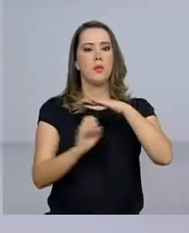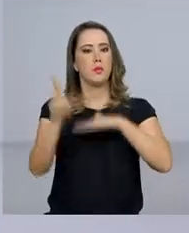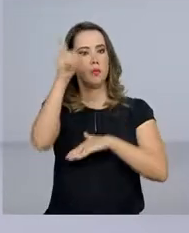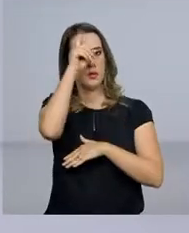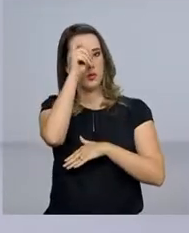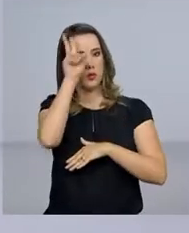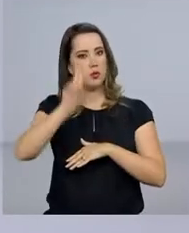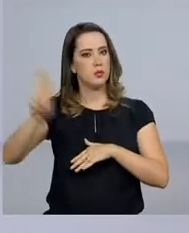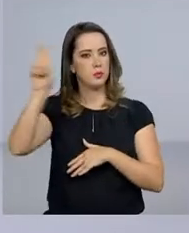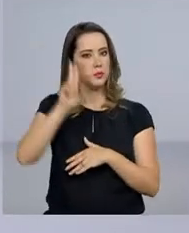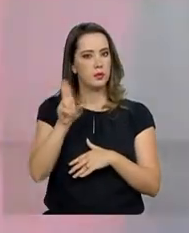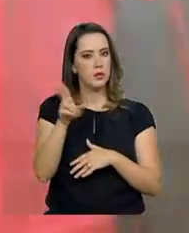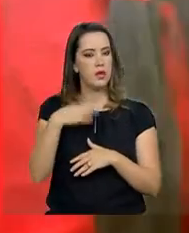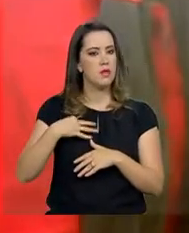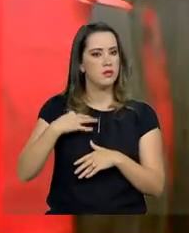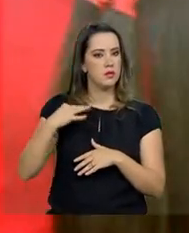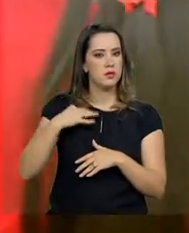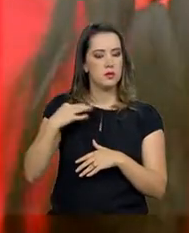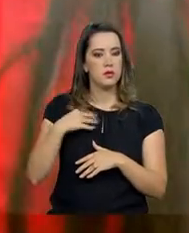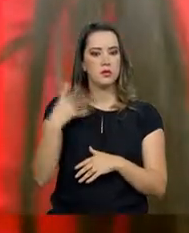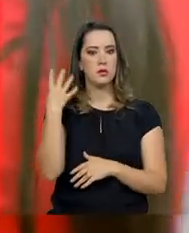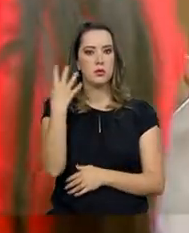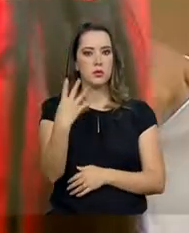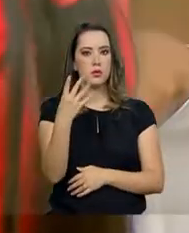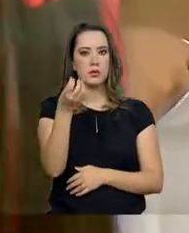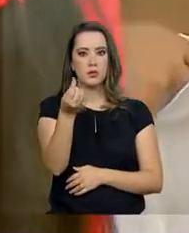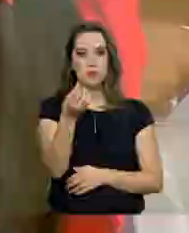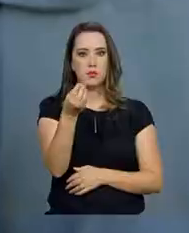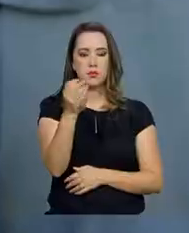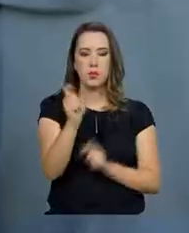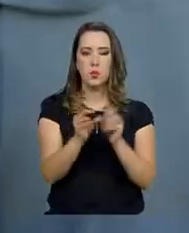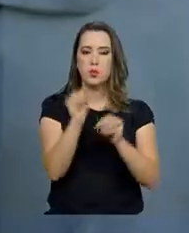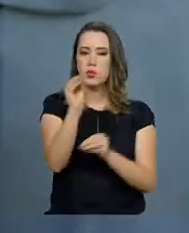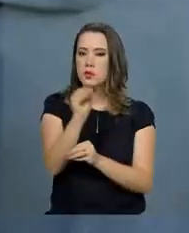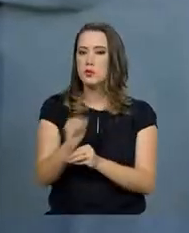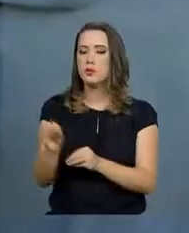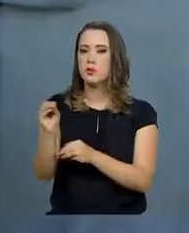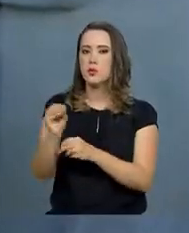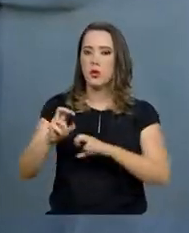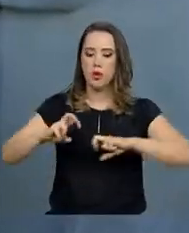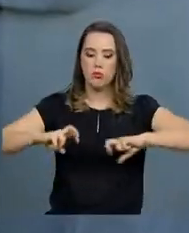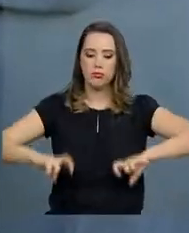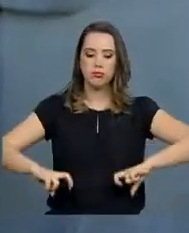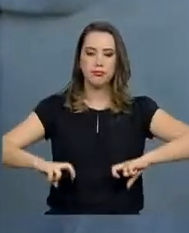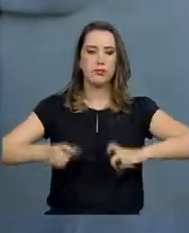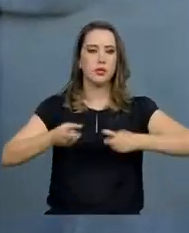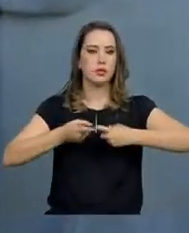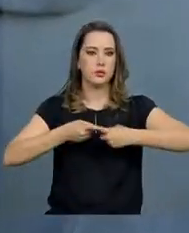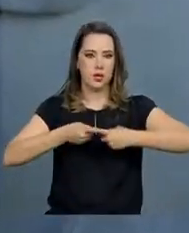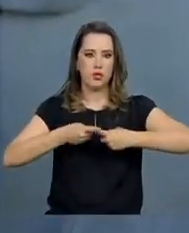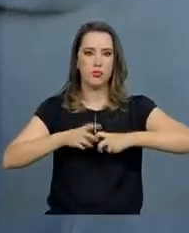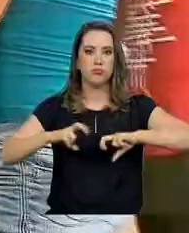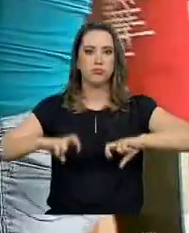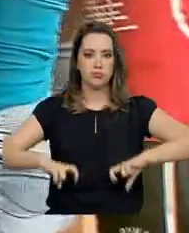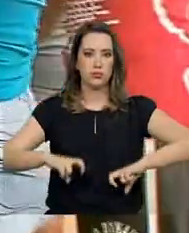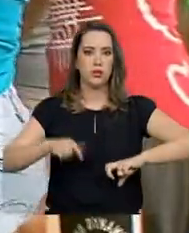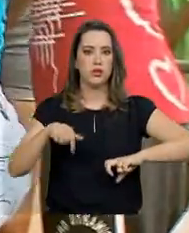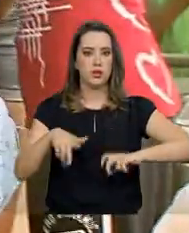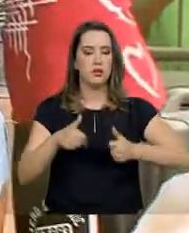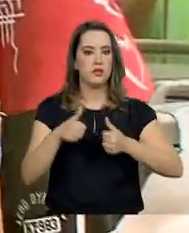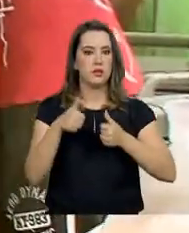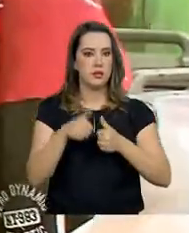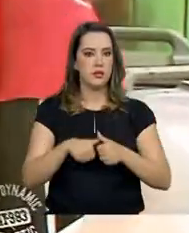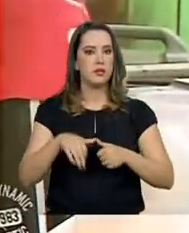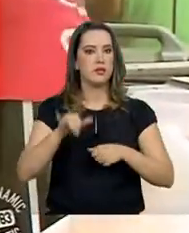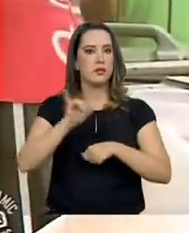Saúde realizam voluntariamente 4.600 atendimentos a venezuelanos que estão nos abrigos em Boa Vista, Ipacaraima